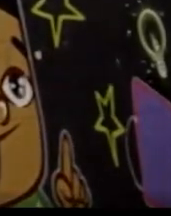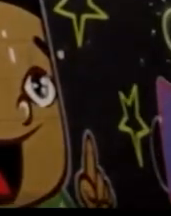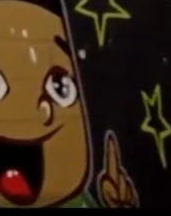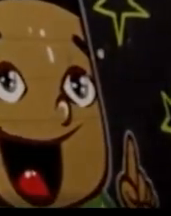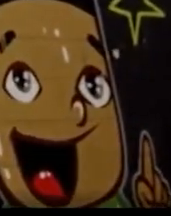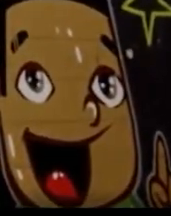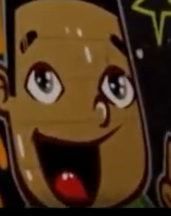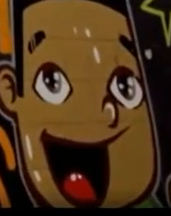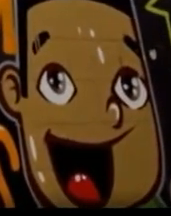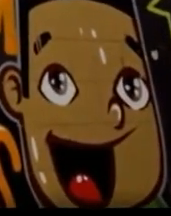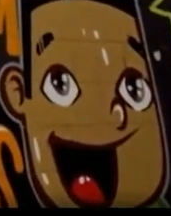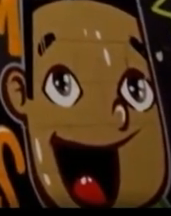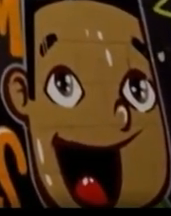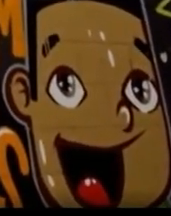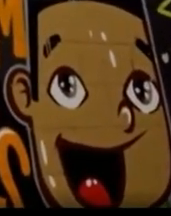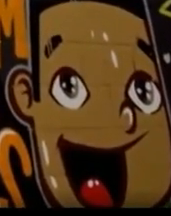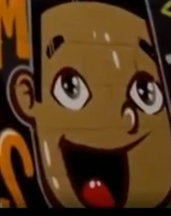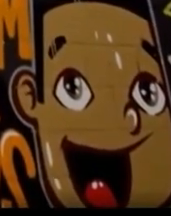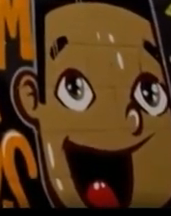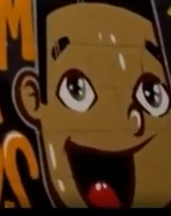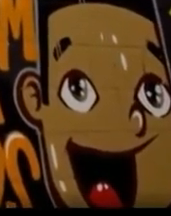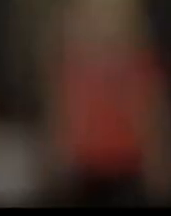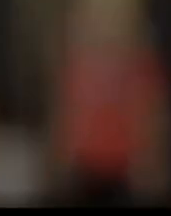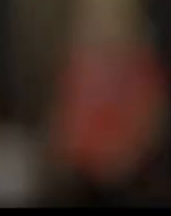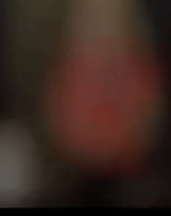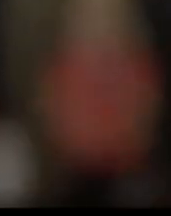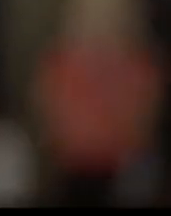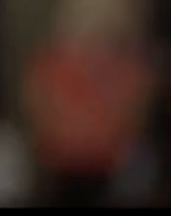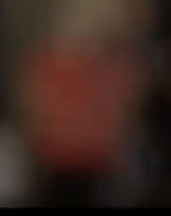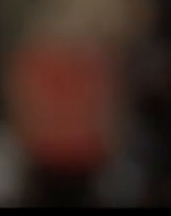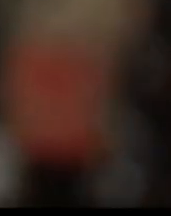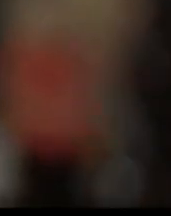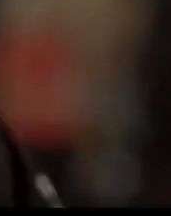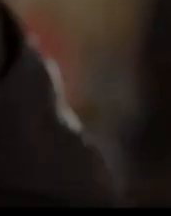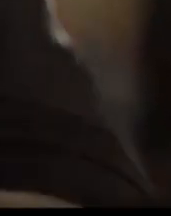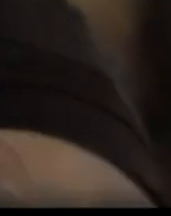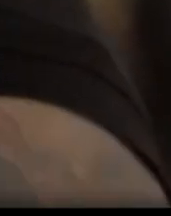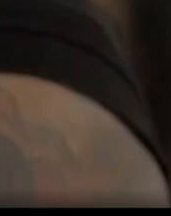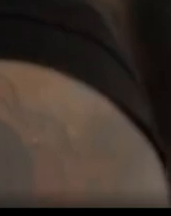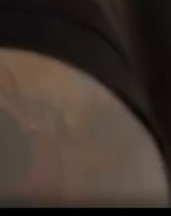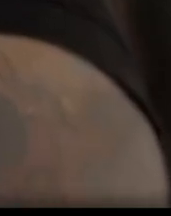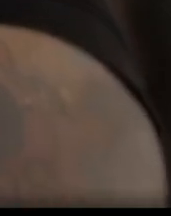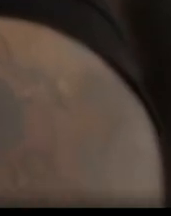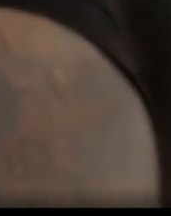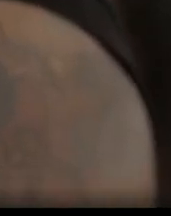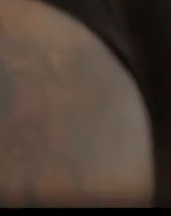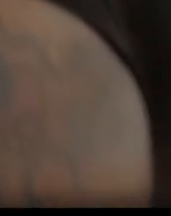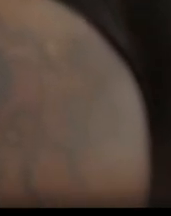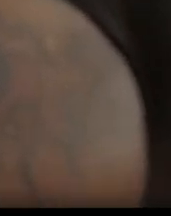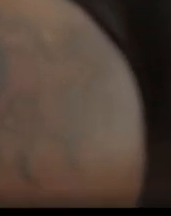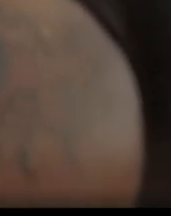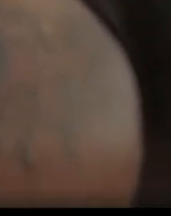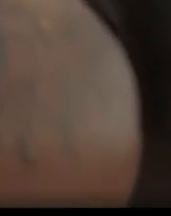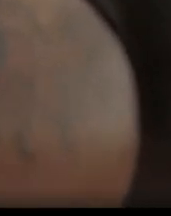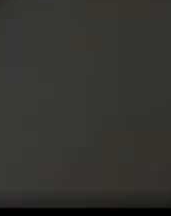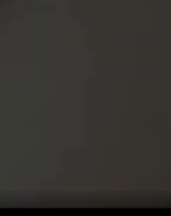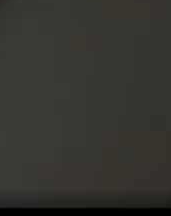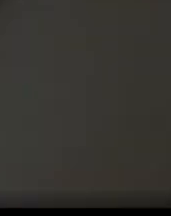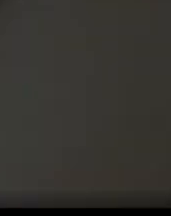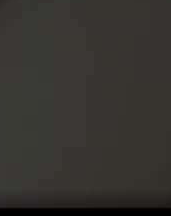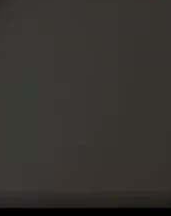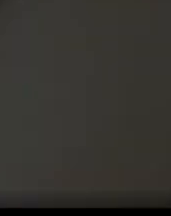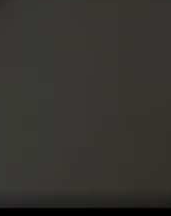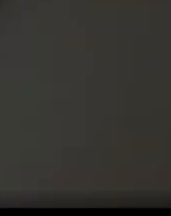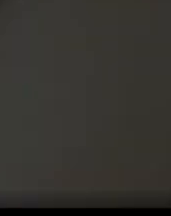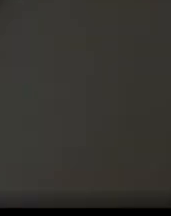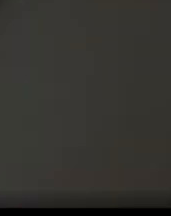Faixa Preta de Jesus. Ele tinha esse nome, Faixa Preta de Jesus. Não tinha nem projeto. No começo eu fiquei, né, com medo. Mas